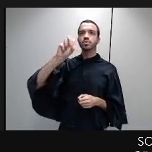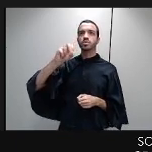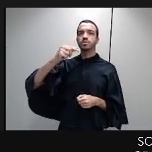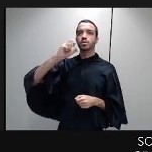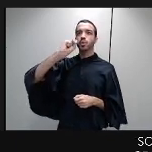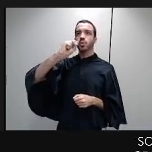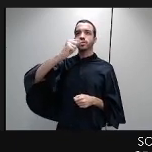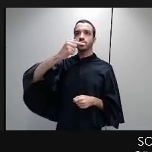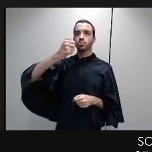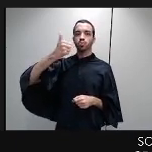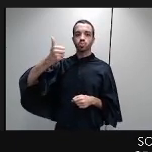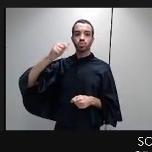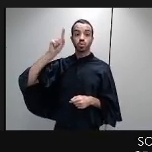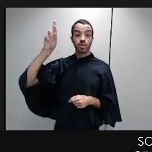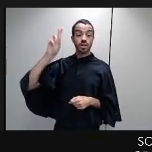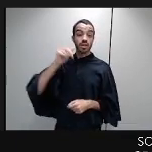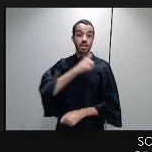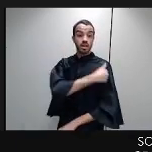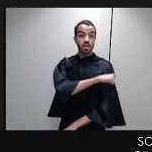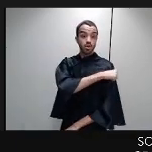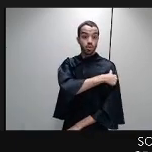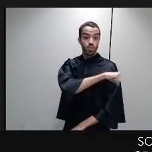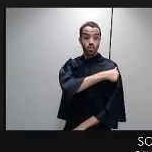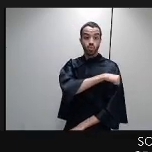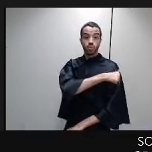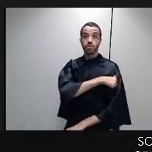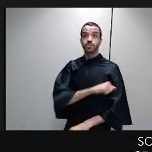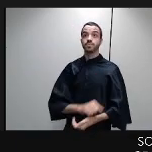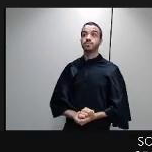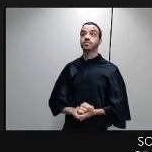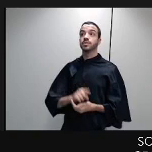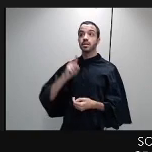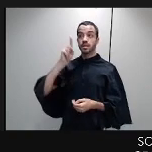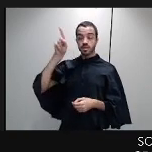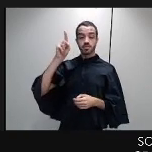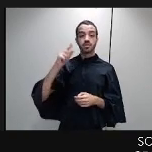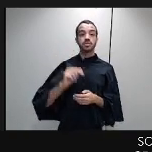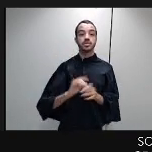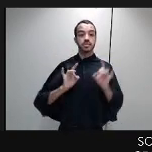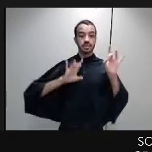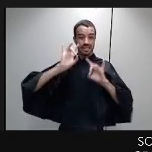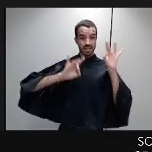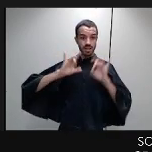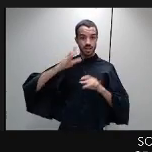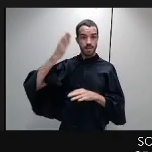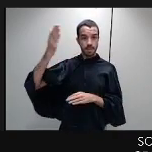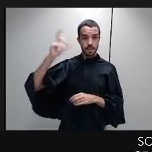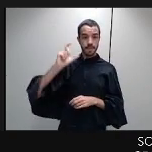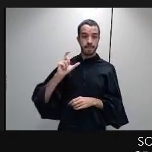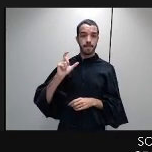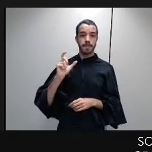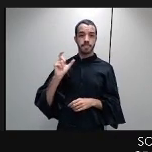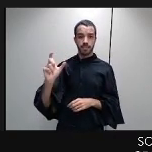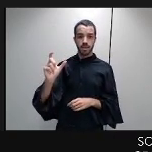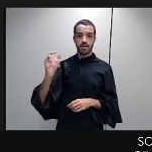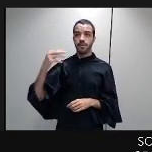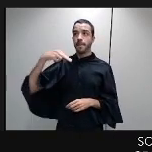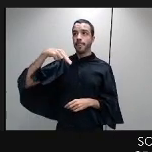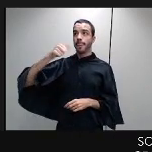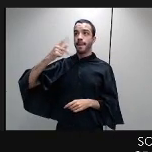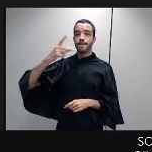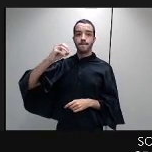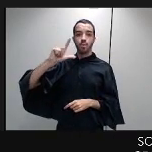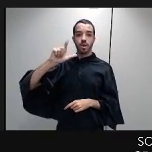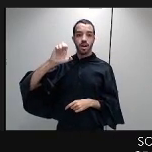Janeiro o destaque foi feito pelo Ministro Napoleão que tem a palavra eu cansei disso Ah está então ele dado